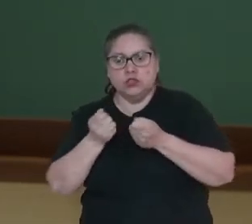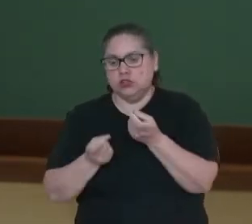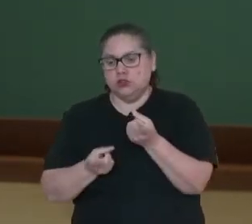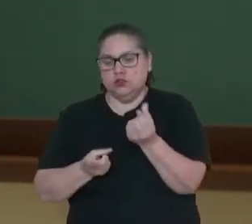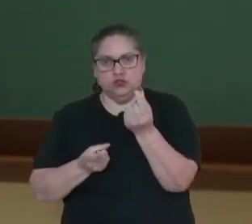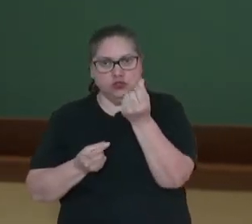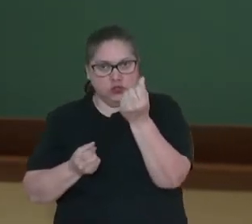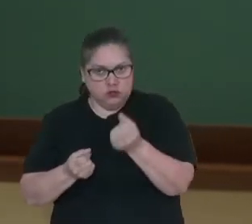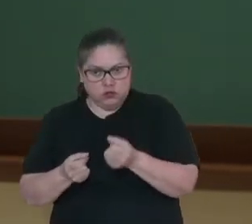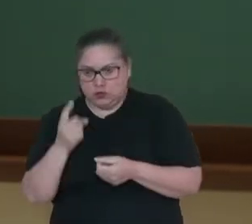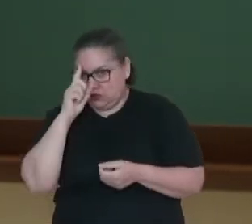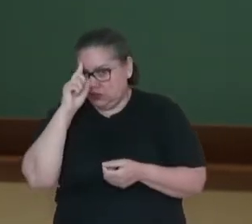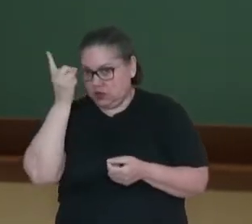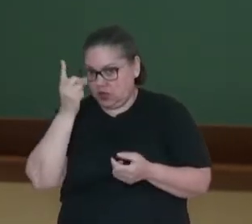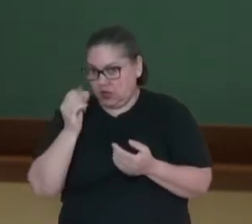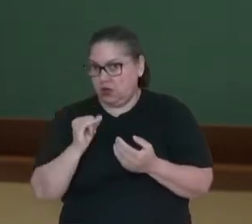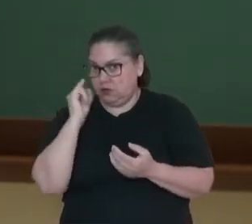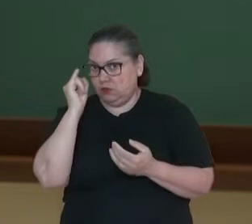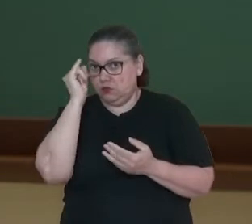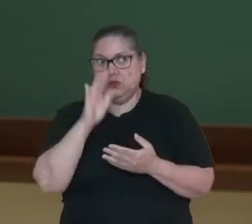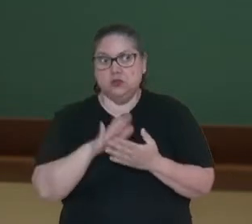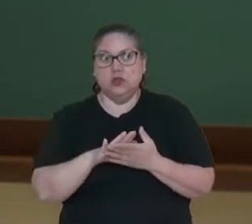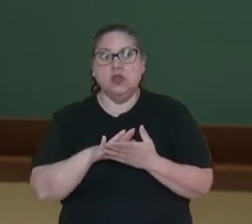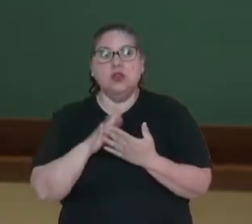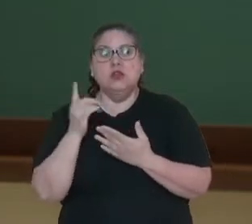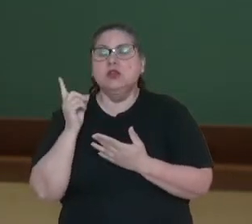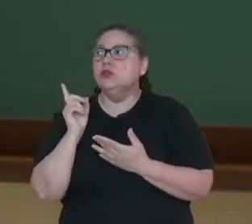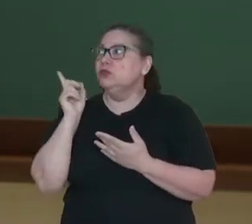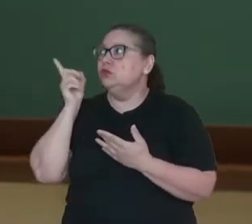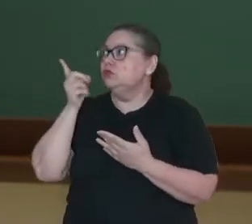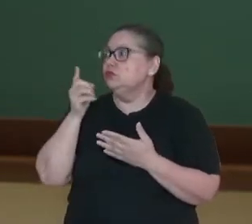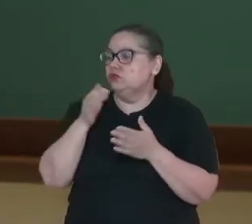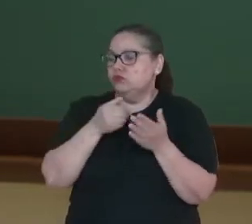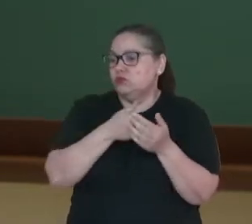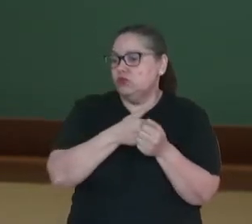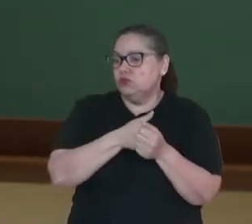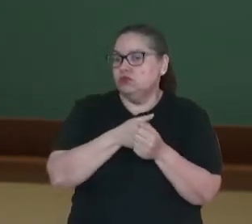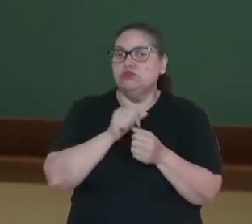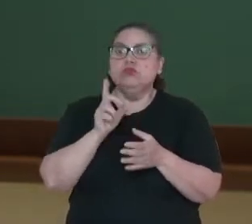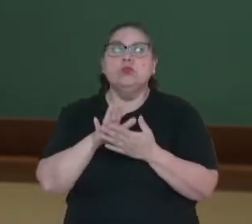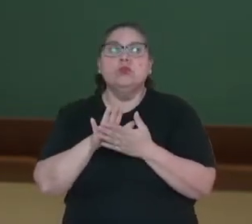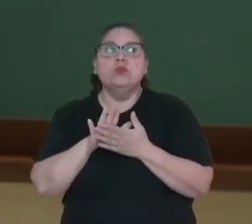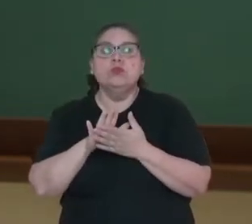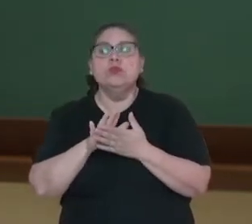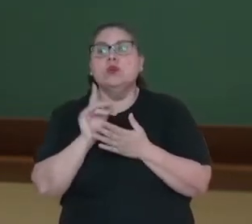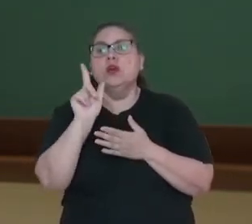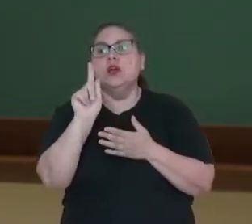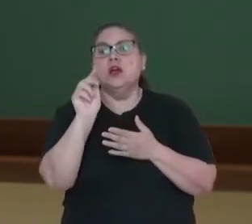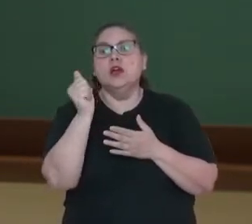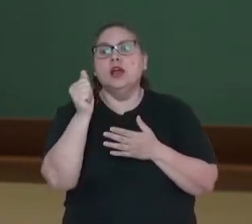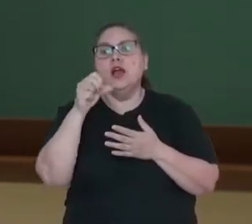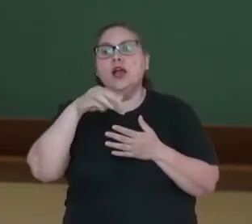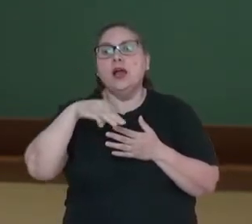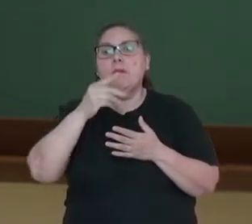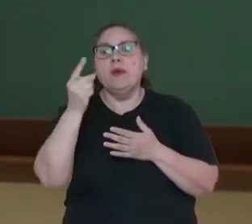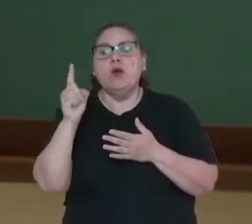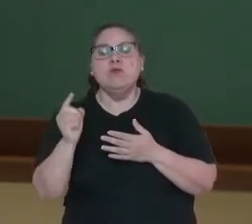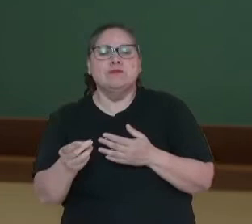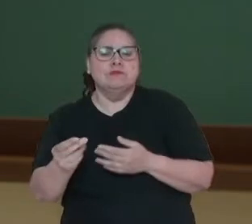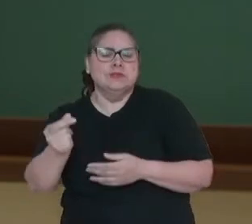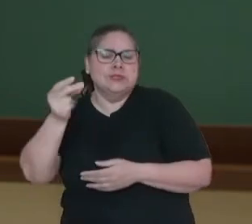dinheiro. Essa que era a ideia principal desses jogos, né? E aqui no cantinho, o jogo do gamão, um dos jogos